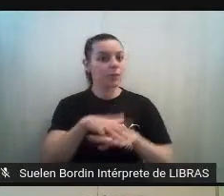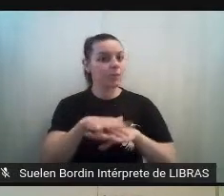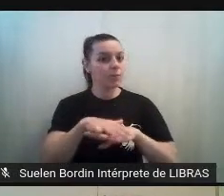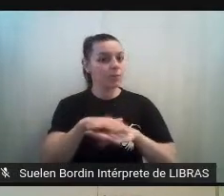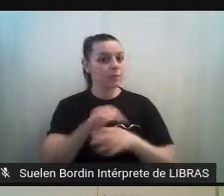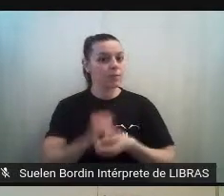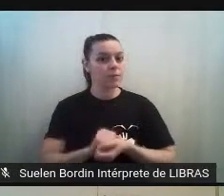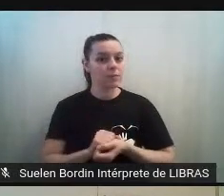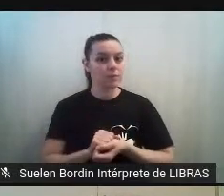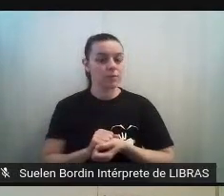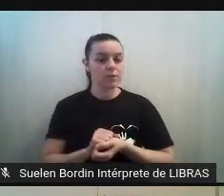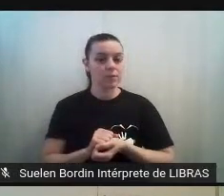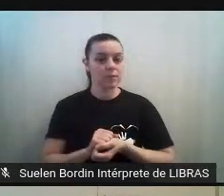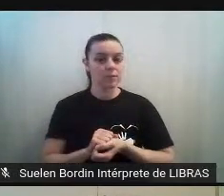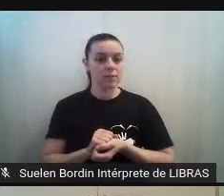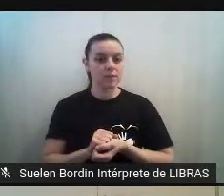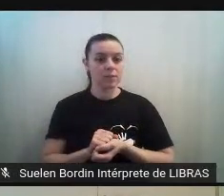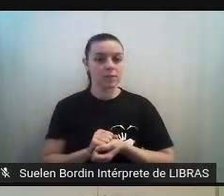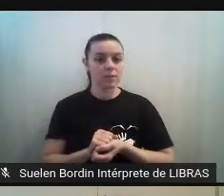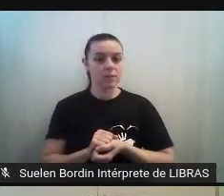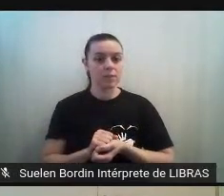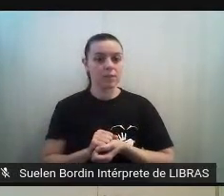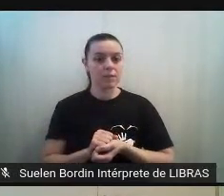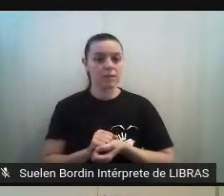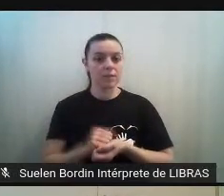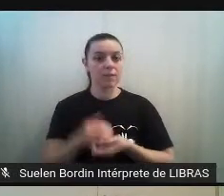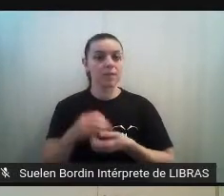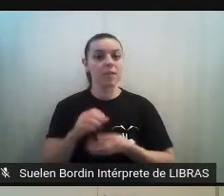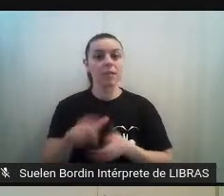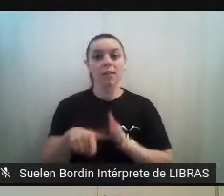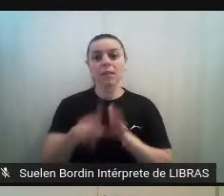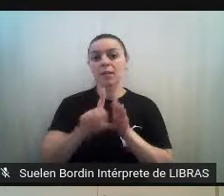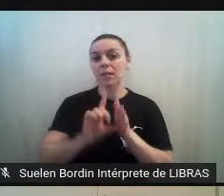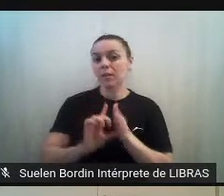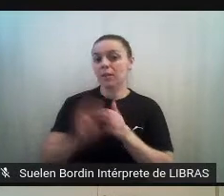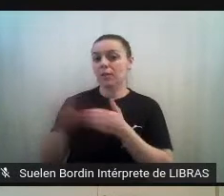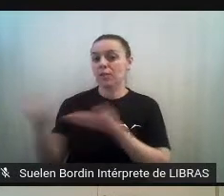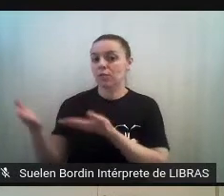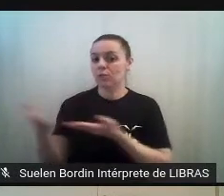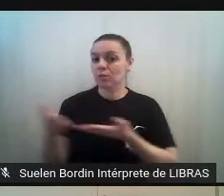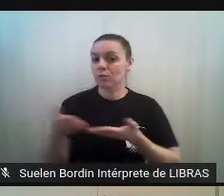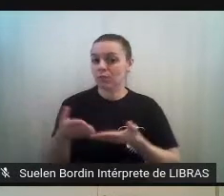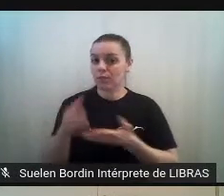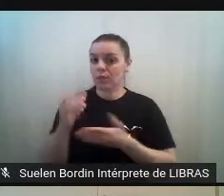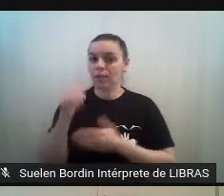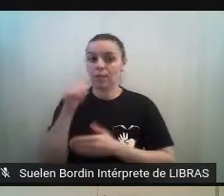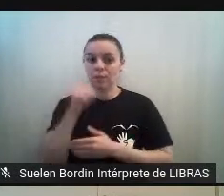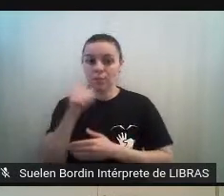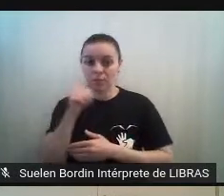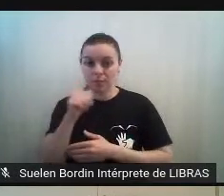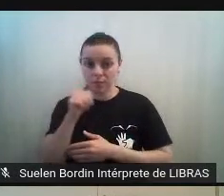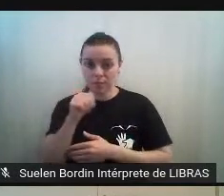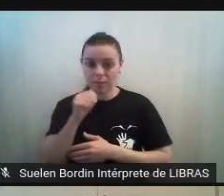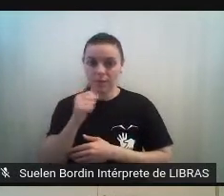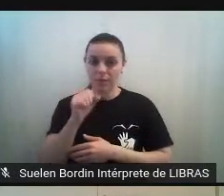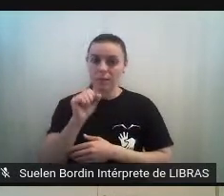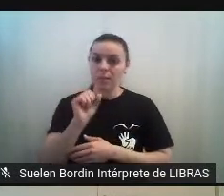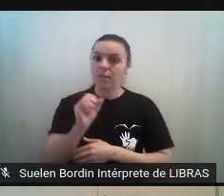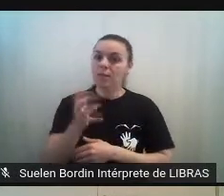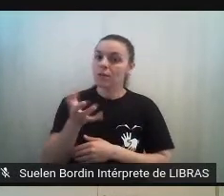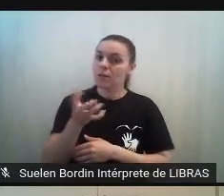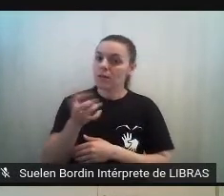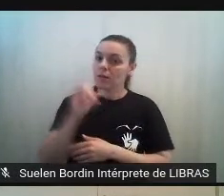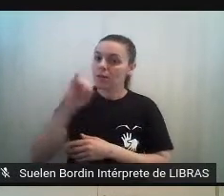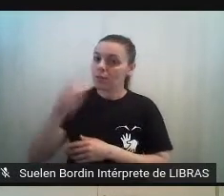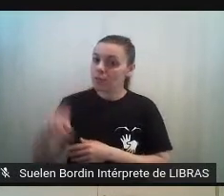E antes de passar a palavra, de a gente convidar aqui essas meninas para a tela, eu gostaria de aproveitar a oportunidade para passar algumas